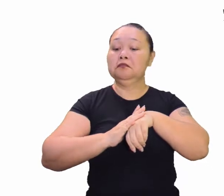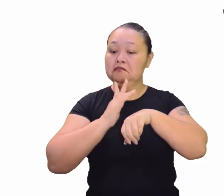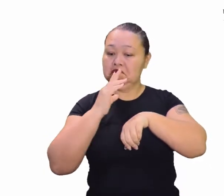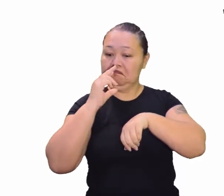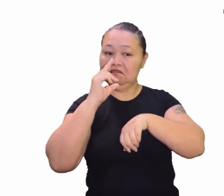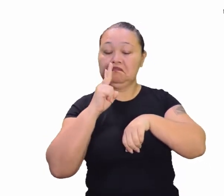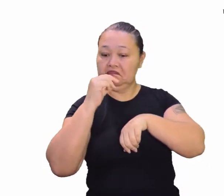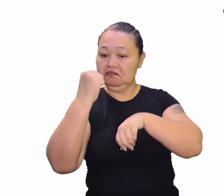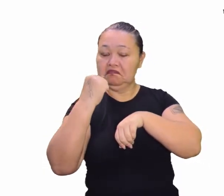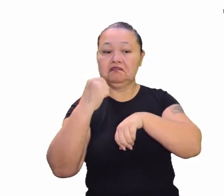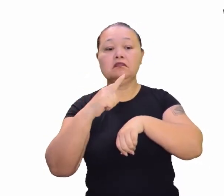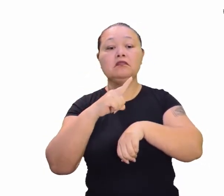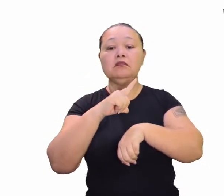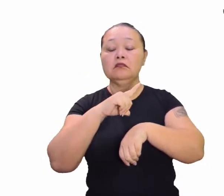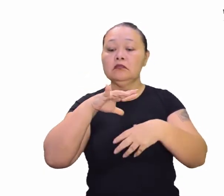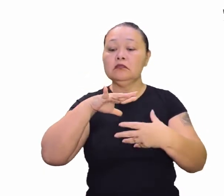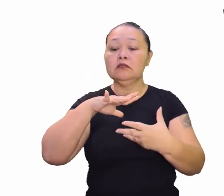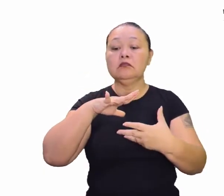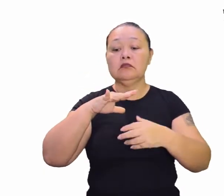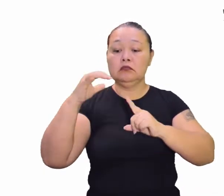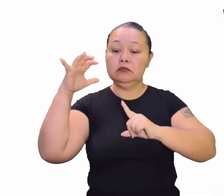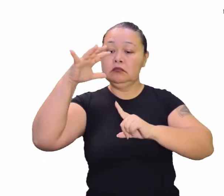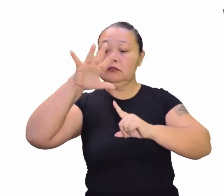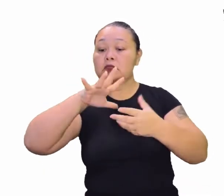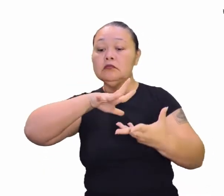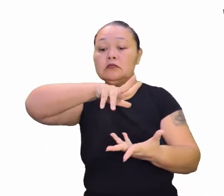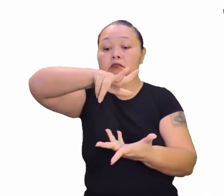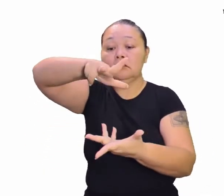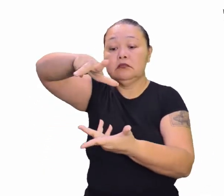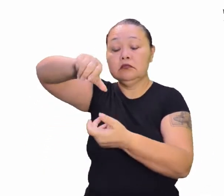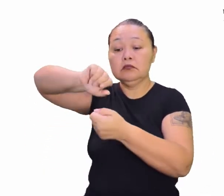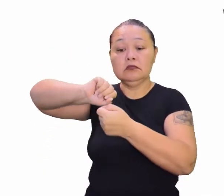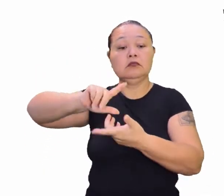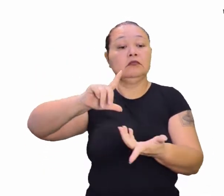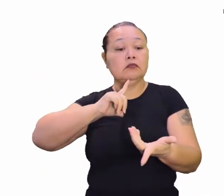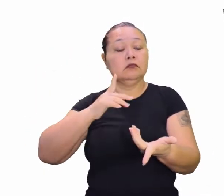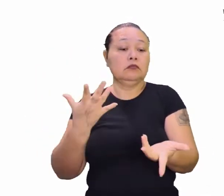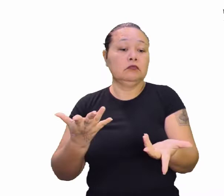poderosas, exercem influência a nível mundial.